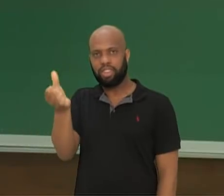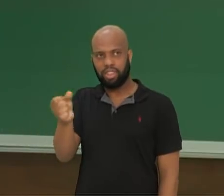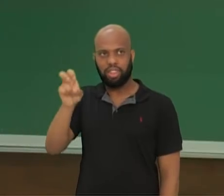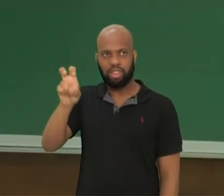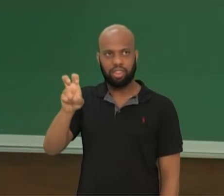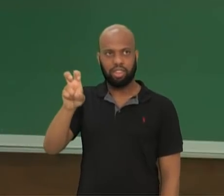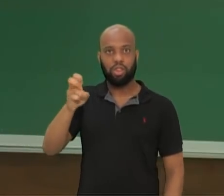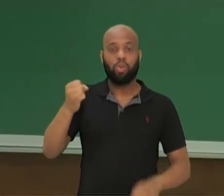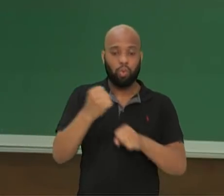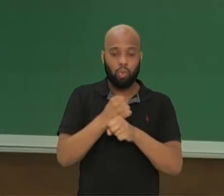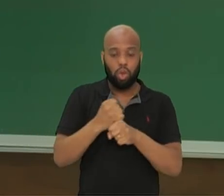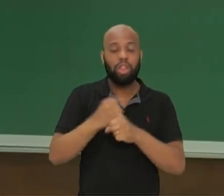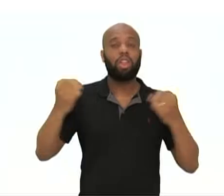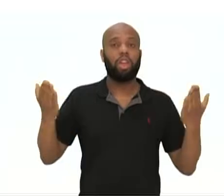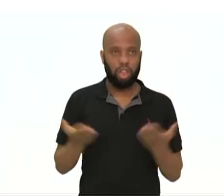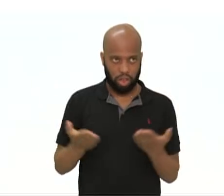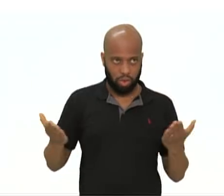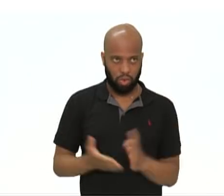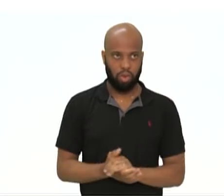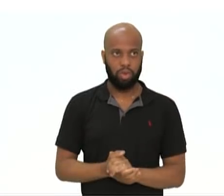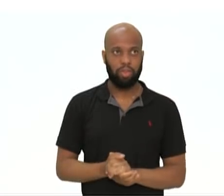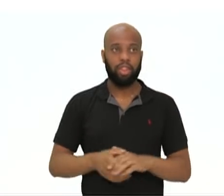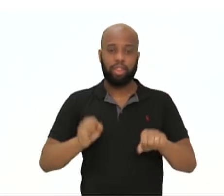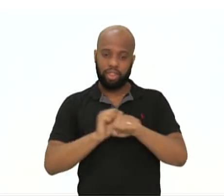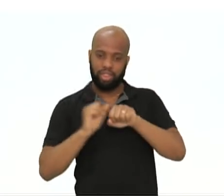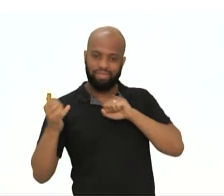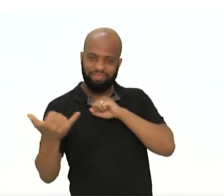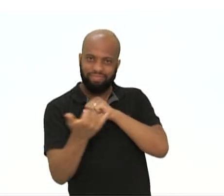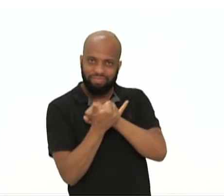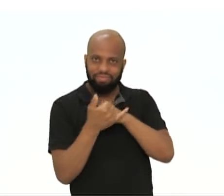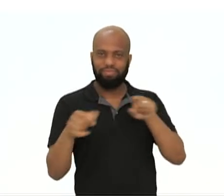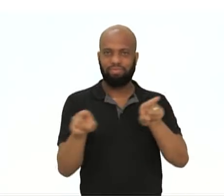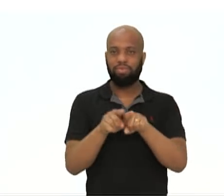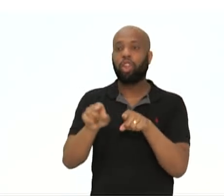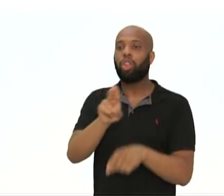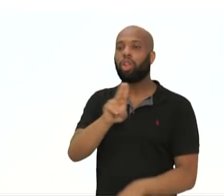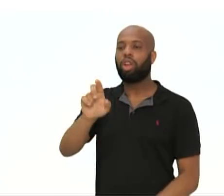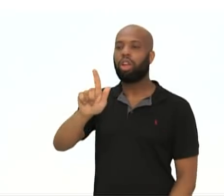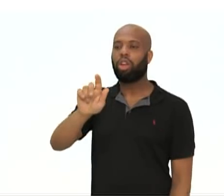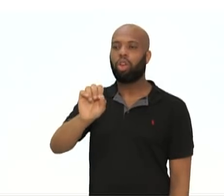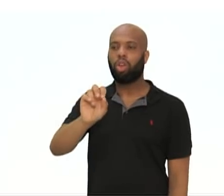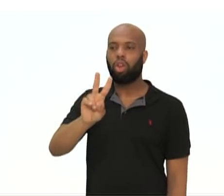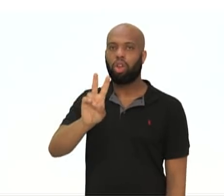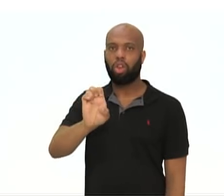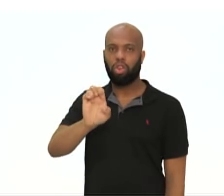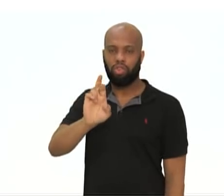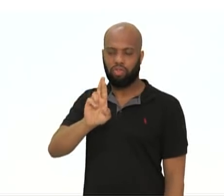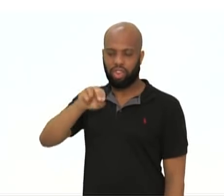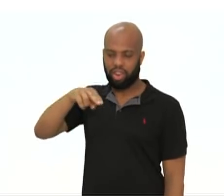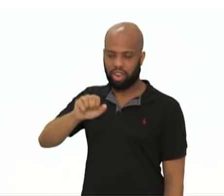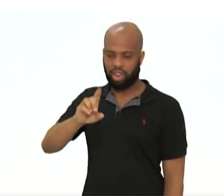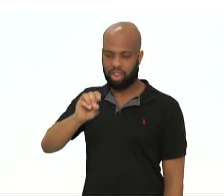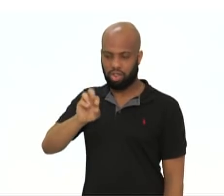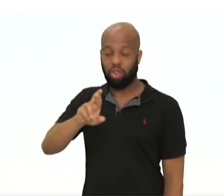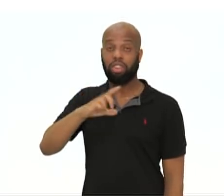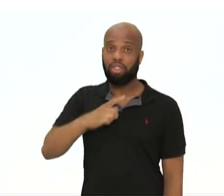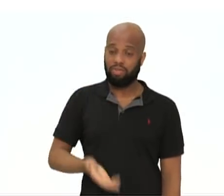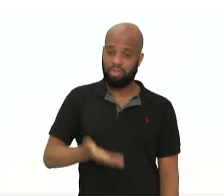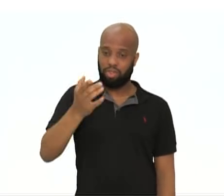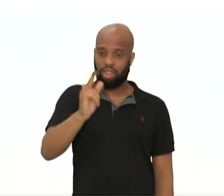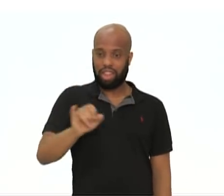285,65 este ano. A Ilha do Governador teve o maior aumento de lixo entre as festas do